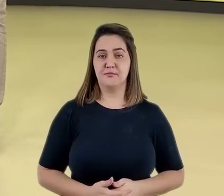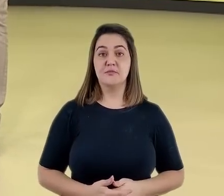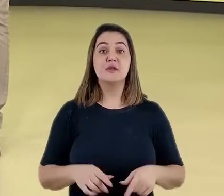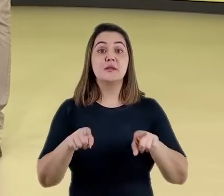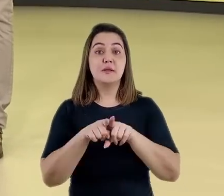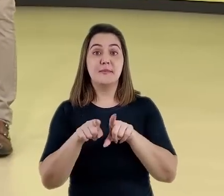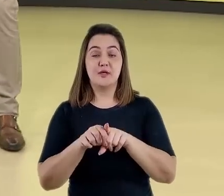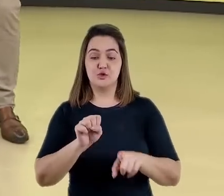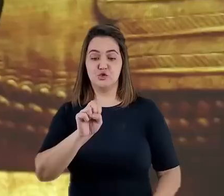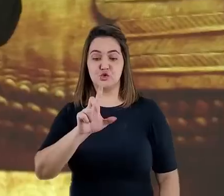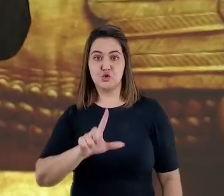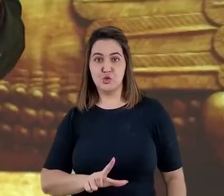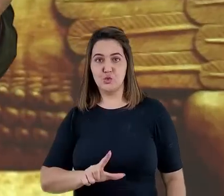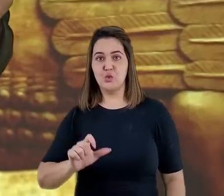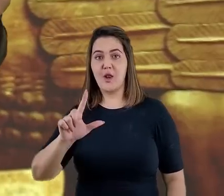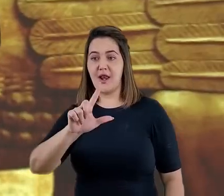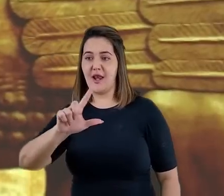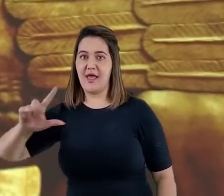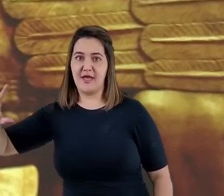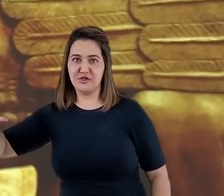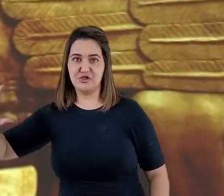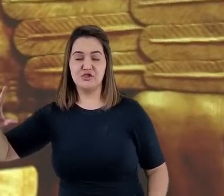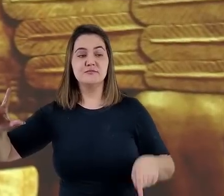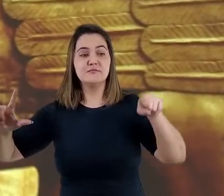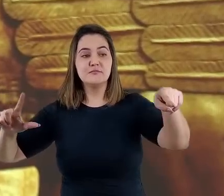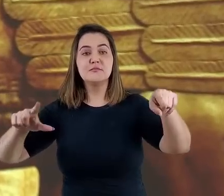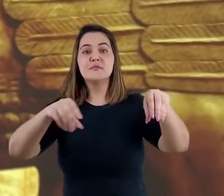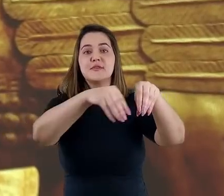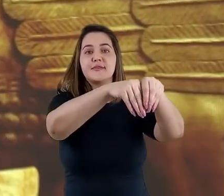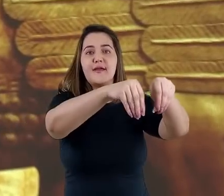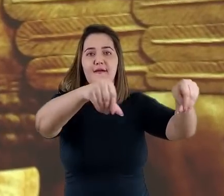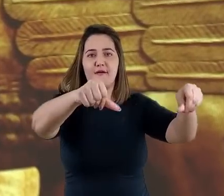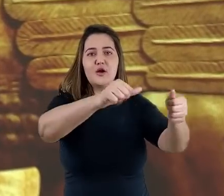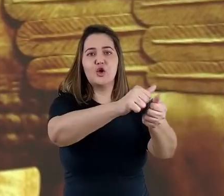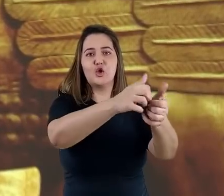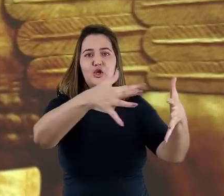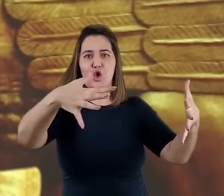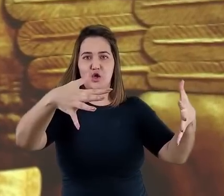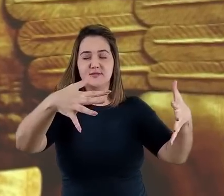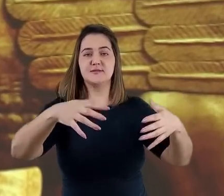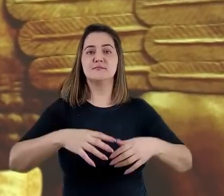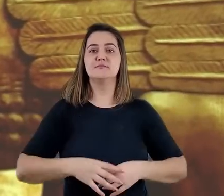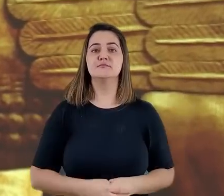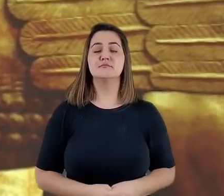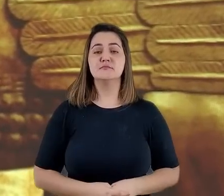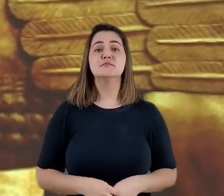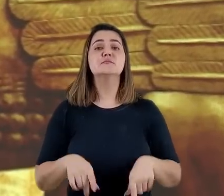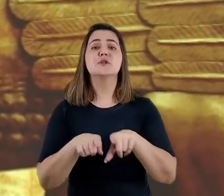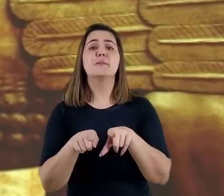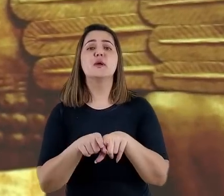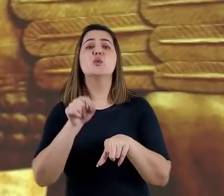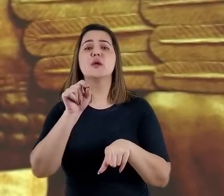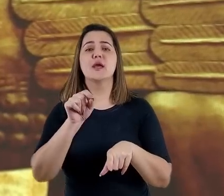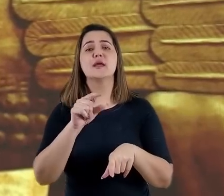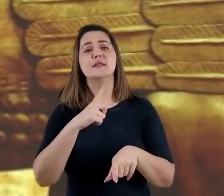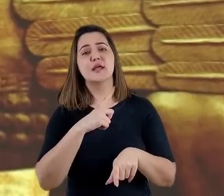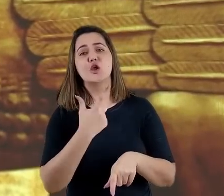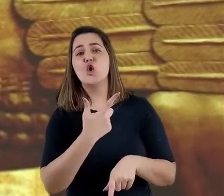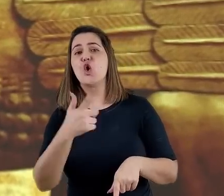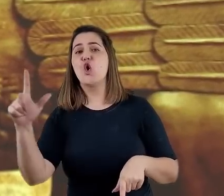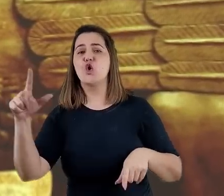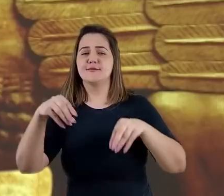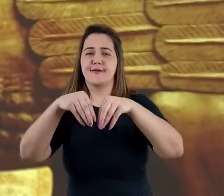Alexandre. Além do sul, do leste e de Canaã, ou a Terra Santa, situada no meio, ali também